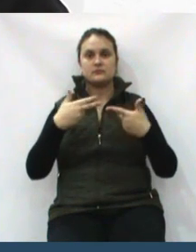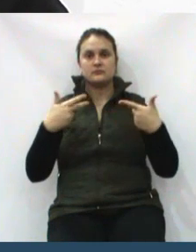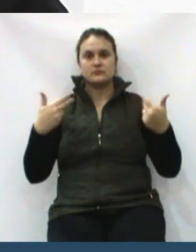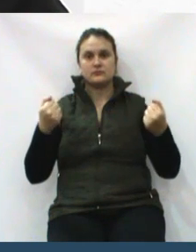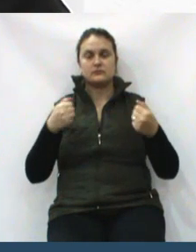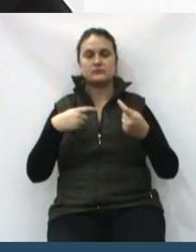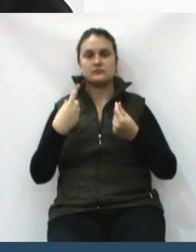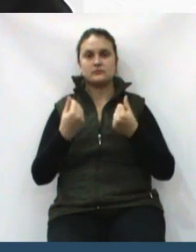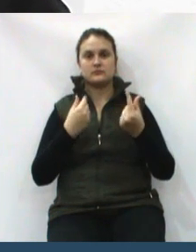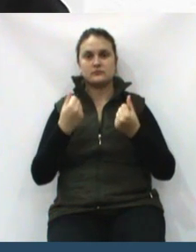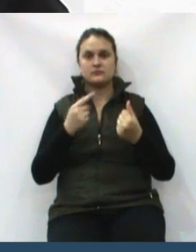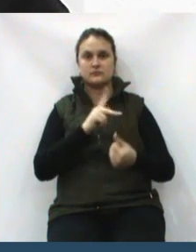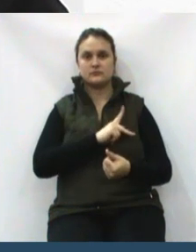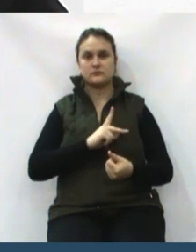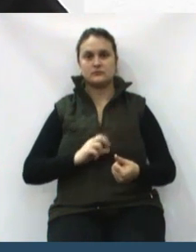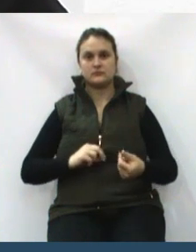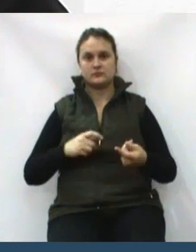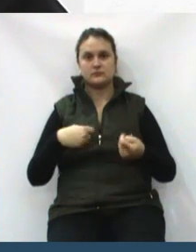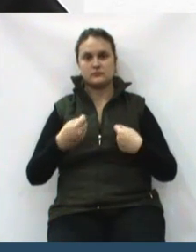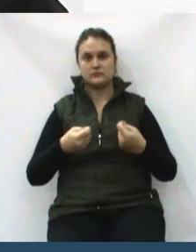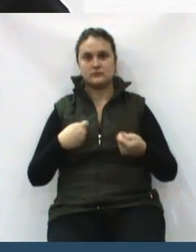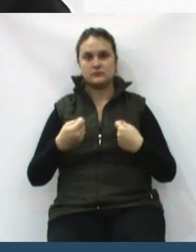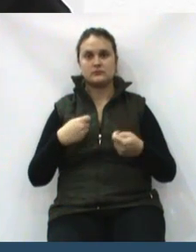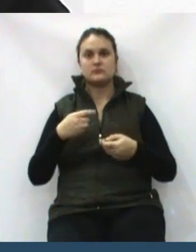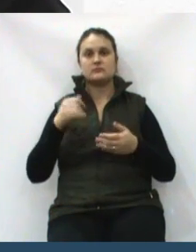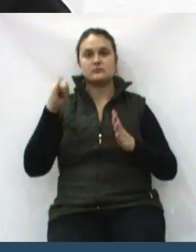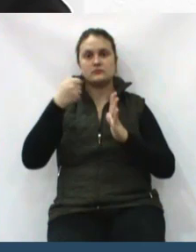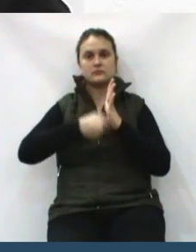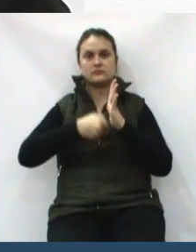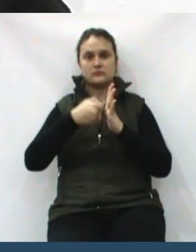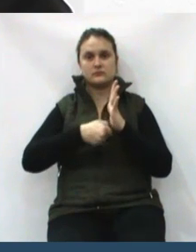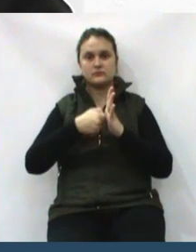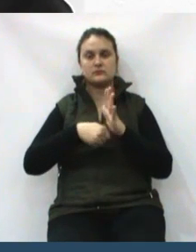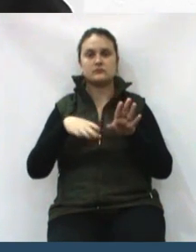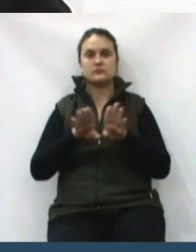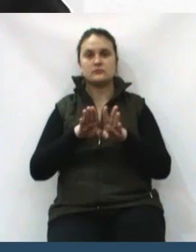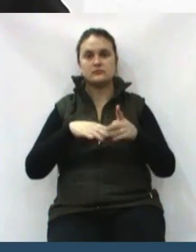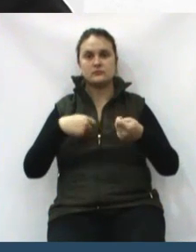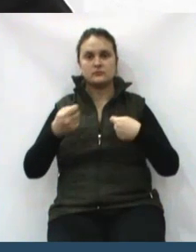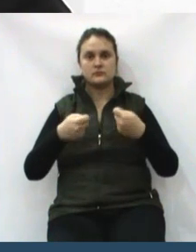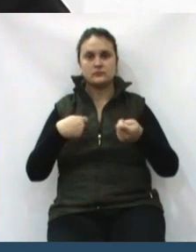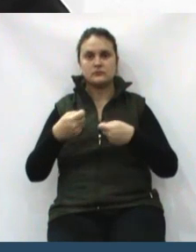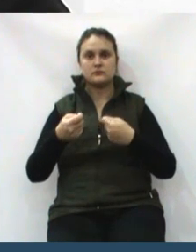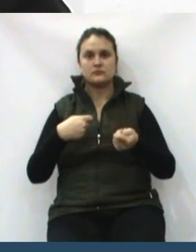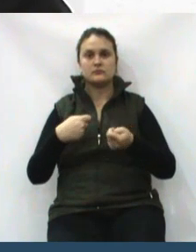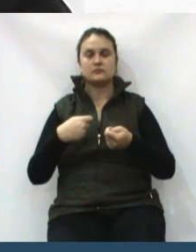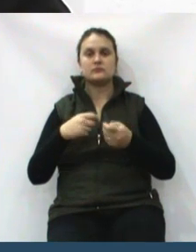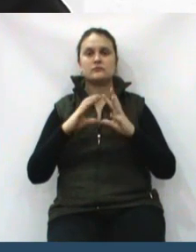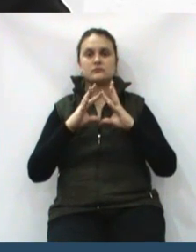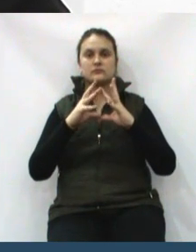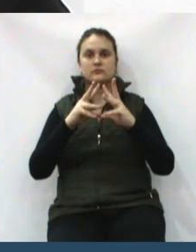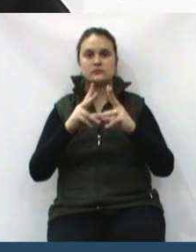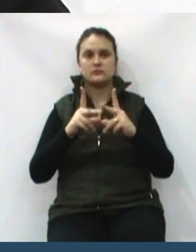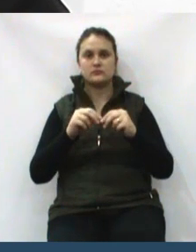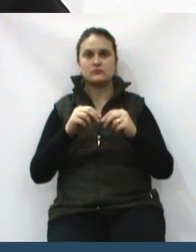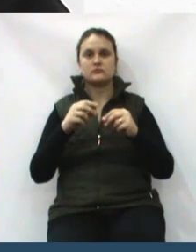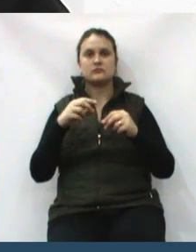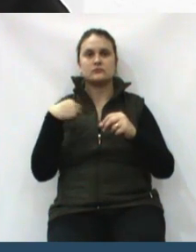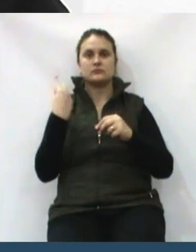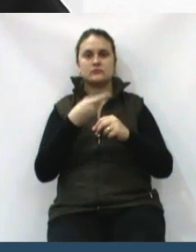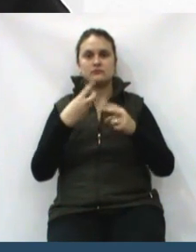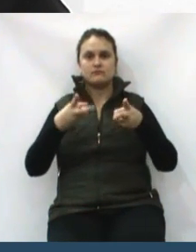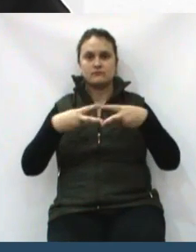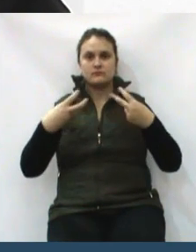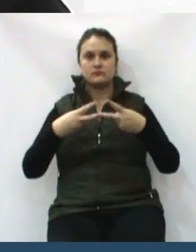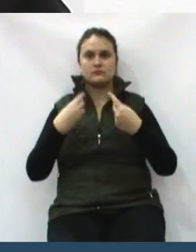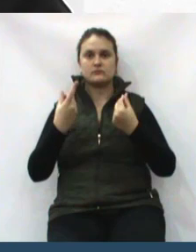negociações com o dinheiro público, negociações com o nosso imposto de renda, negociações com tudo que nós recolhemos de